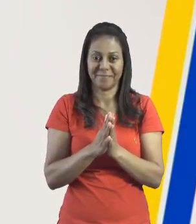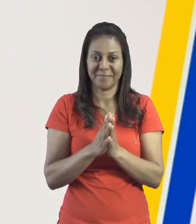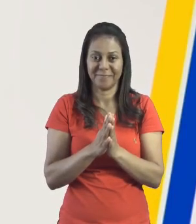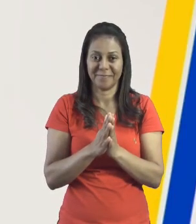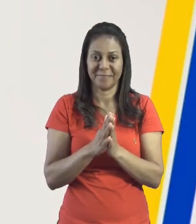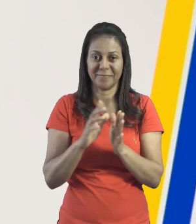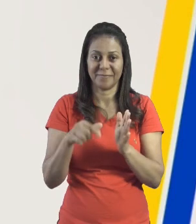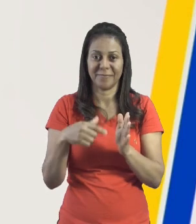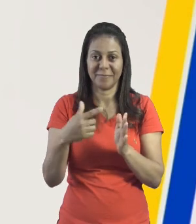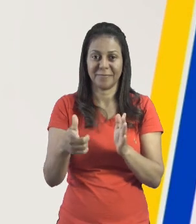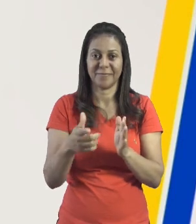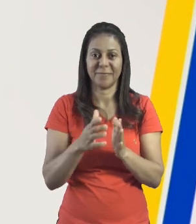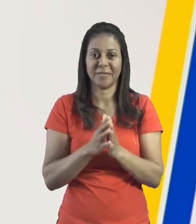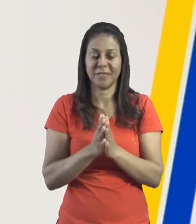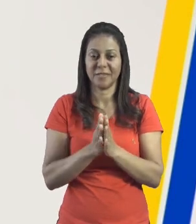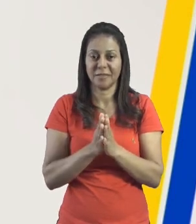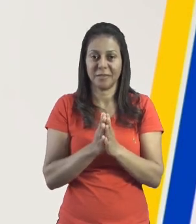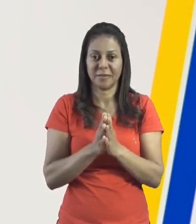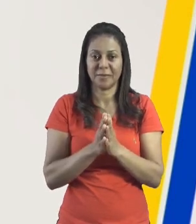adiante.